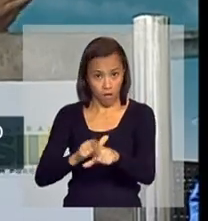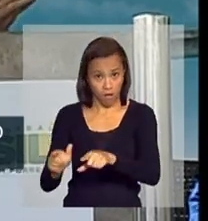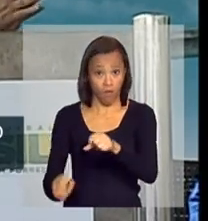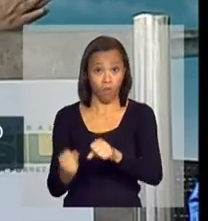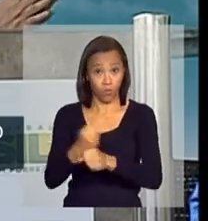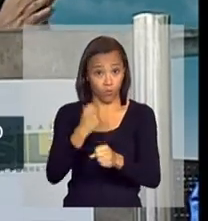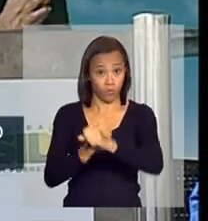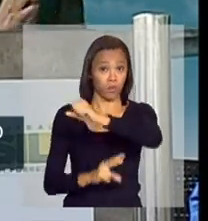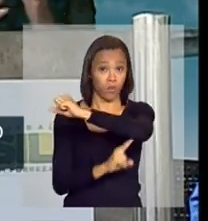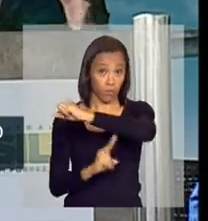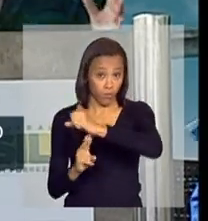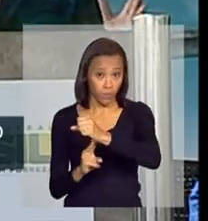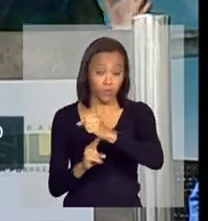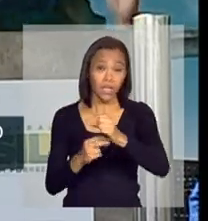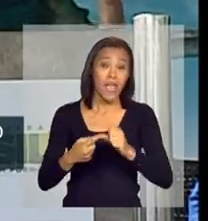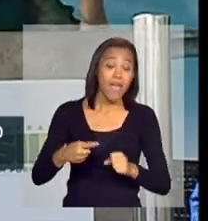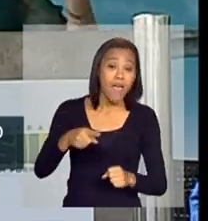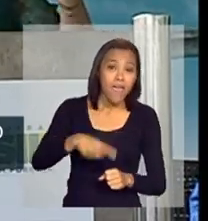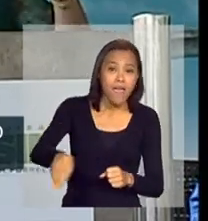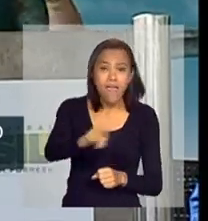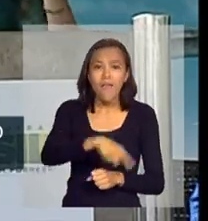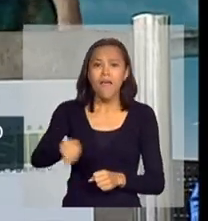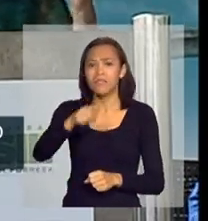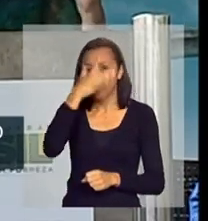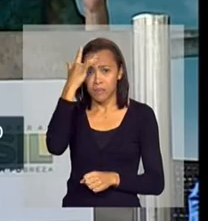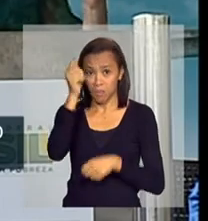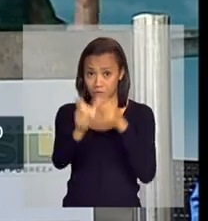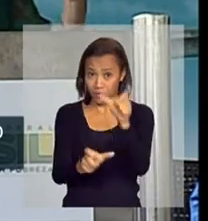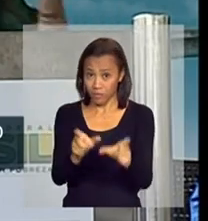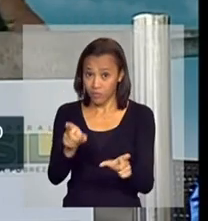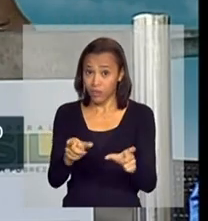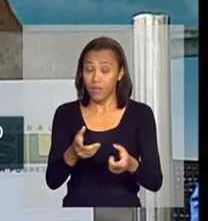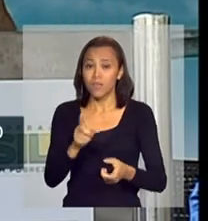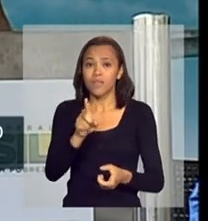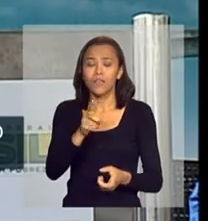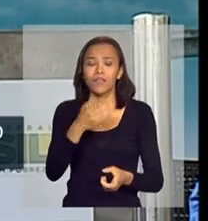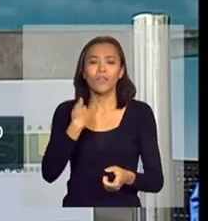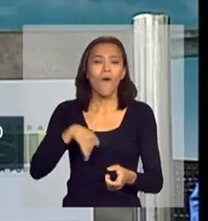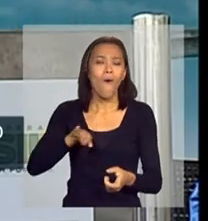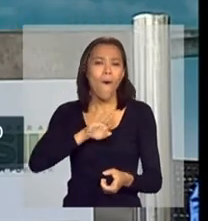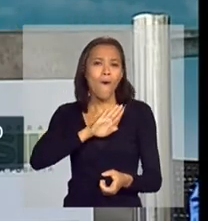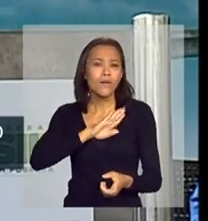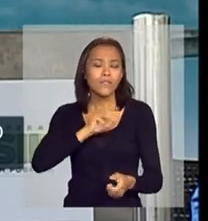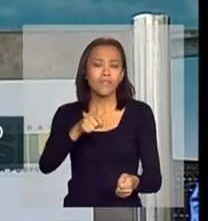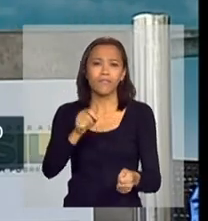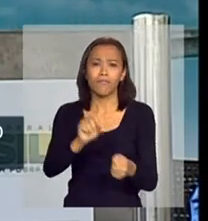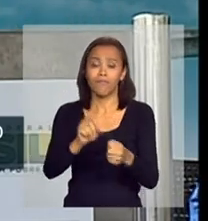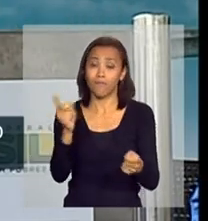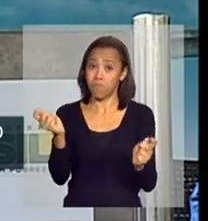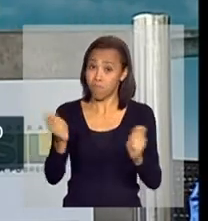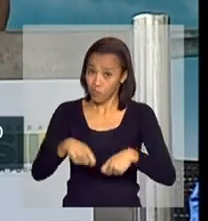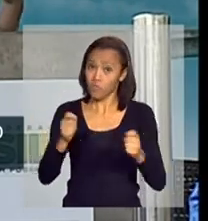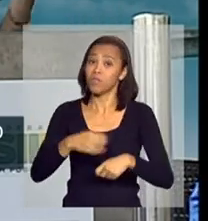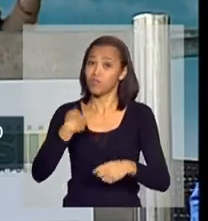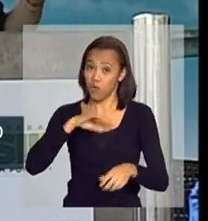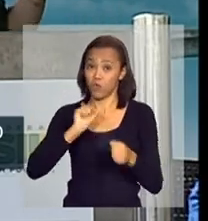que fazem uma das maiores mágicas que nós, seres humanos, somos